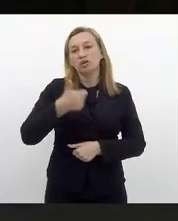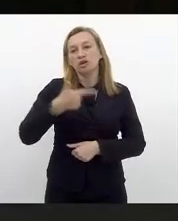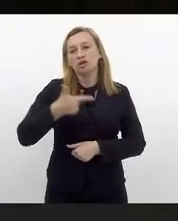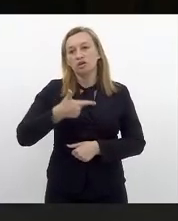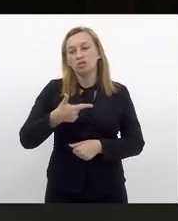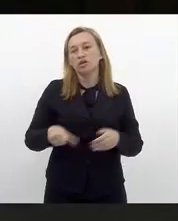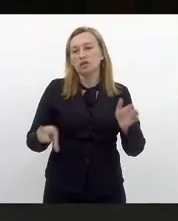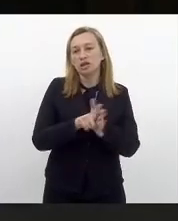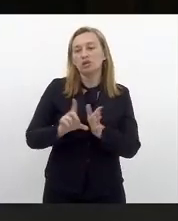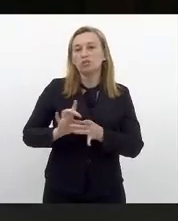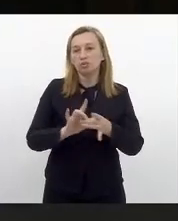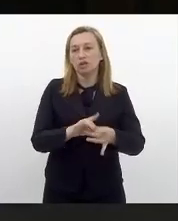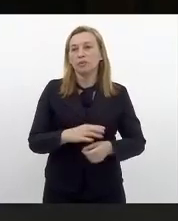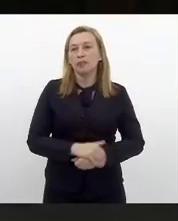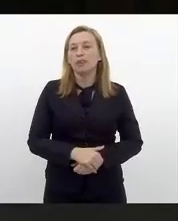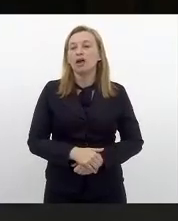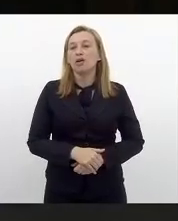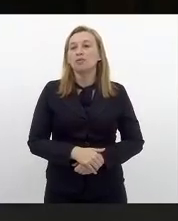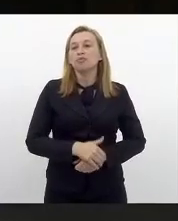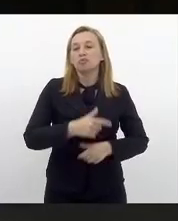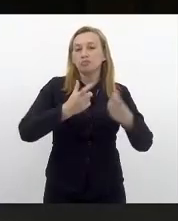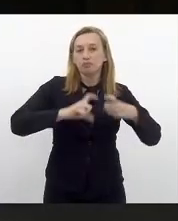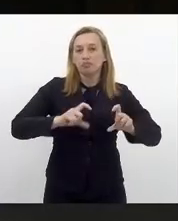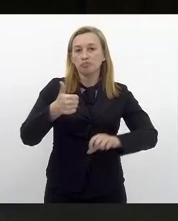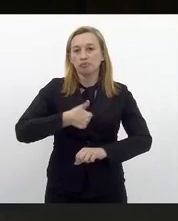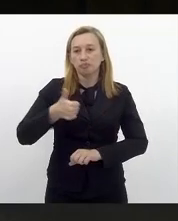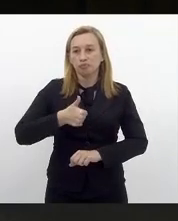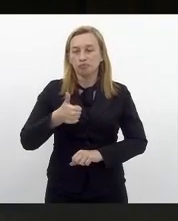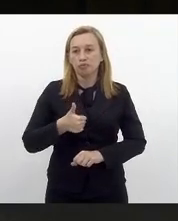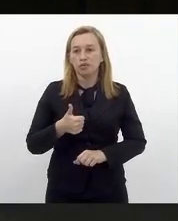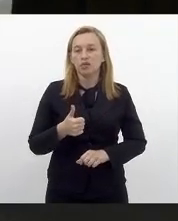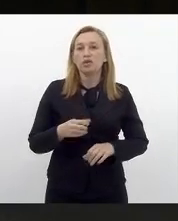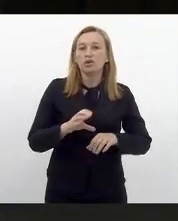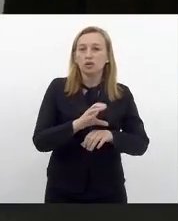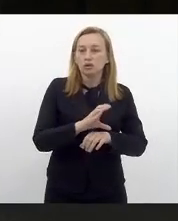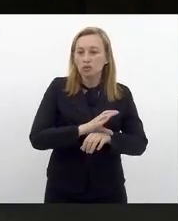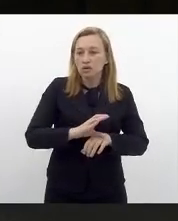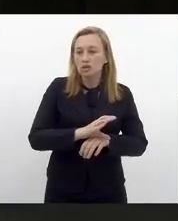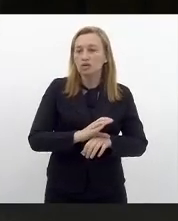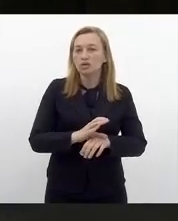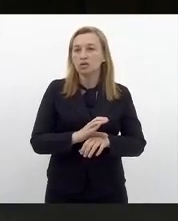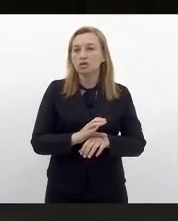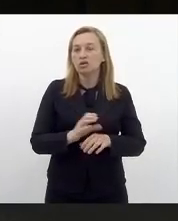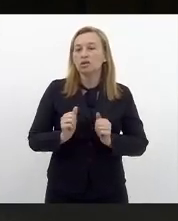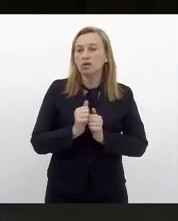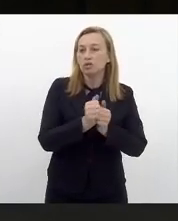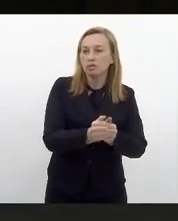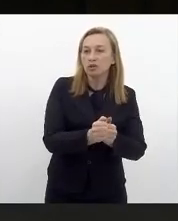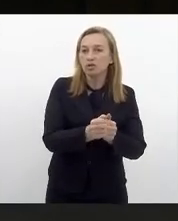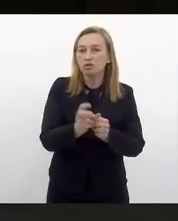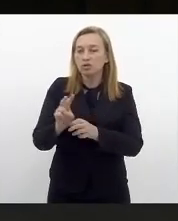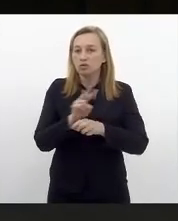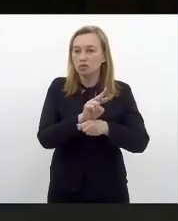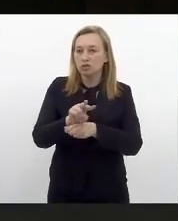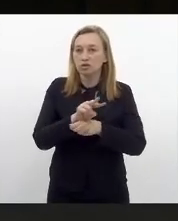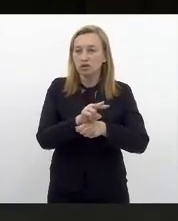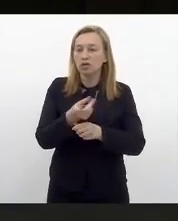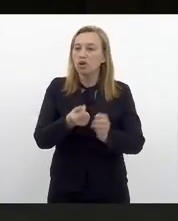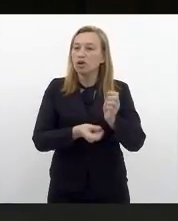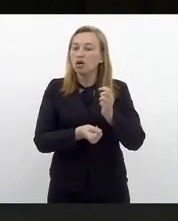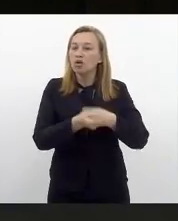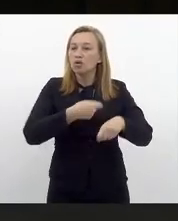e 2º desta lei complementar parágrafo primeiro um conselho consultivo da comissão de acompanhamento e monitoramento